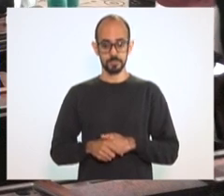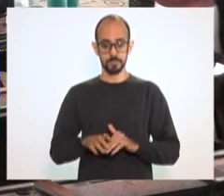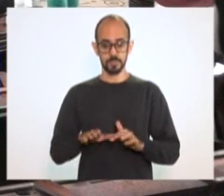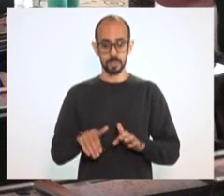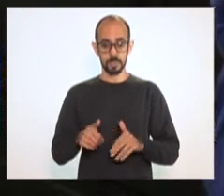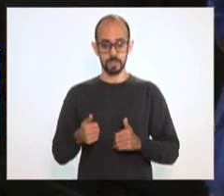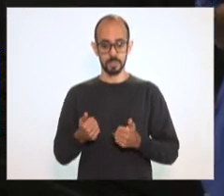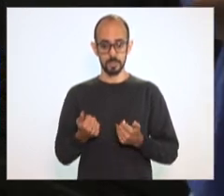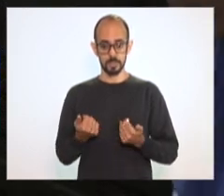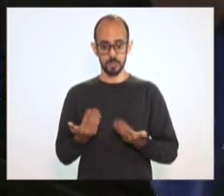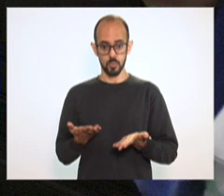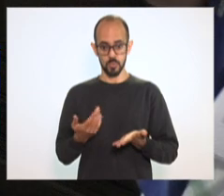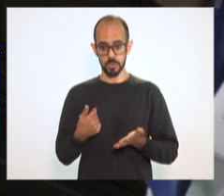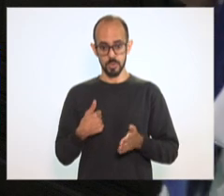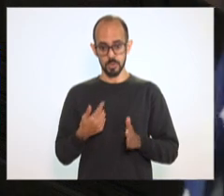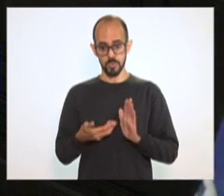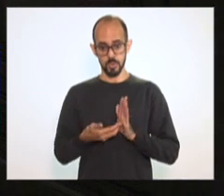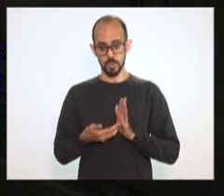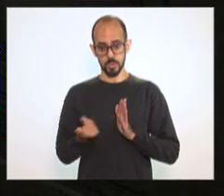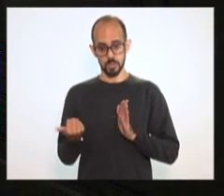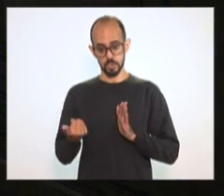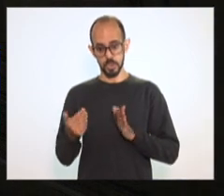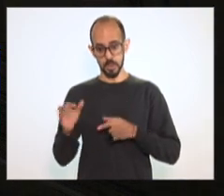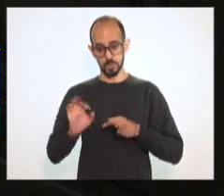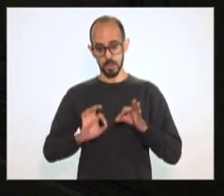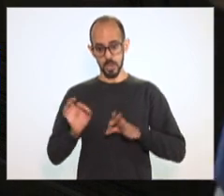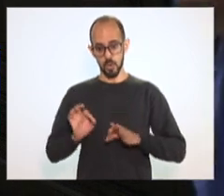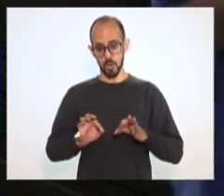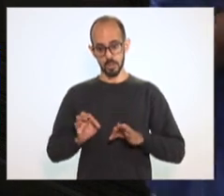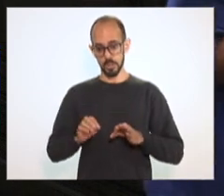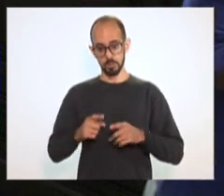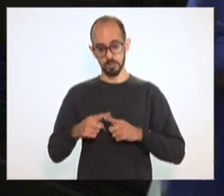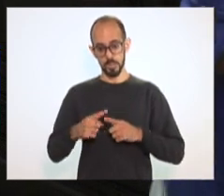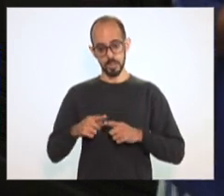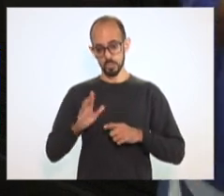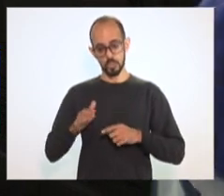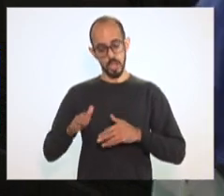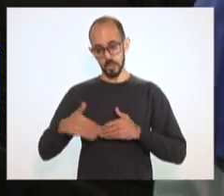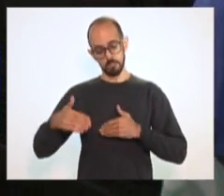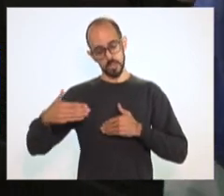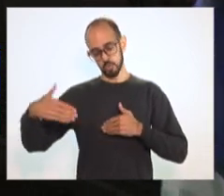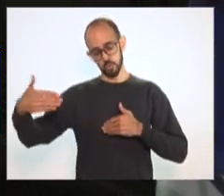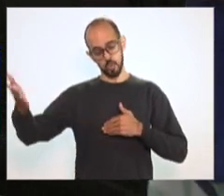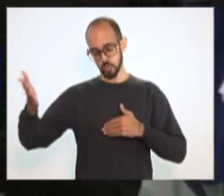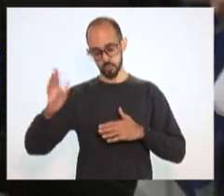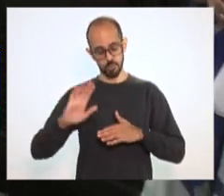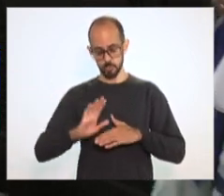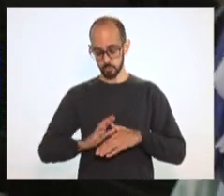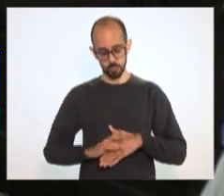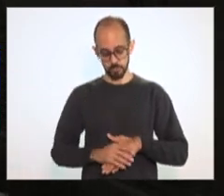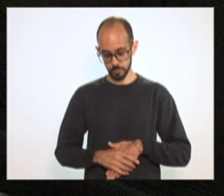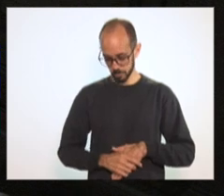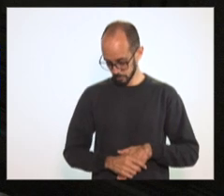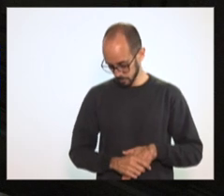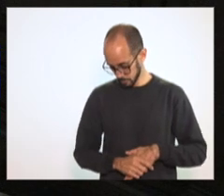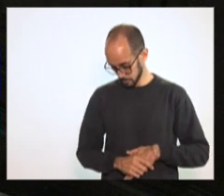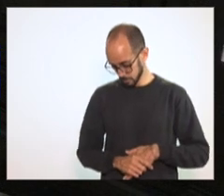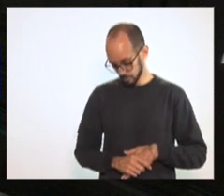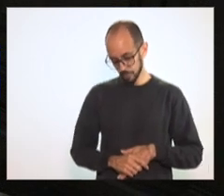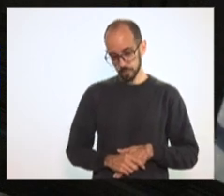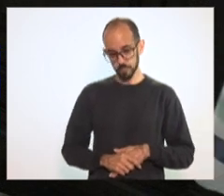até retirar o pela ordem que já ultrapassou é